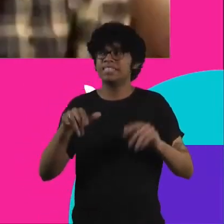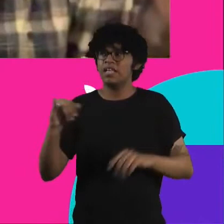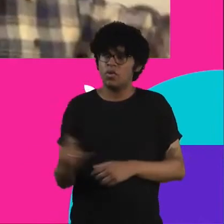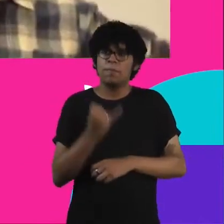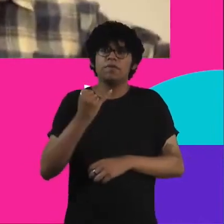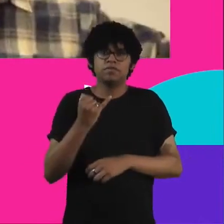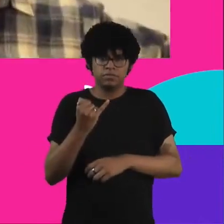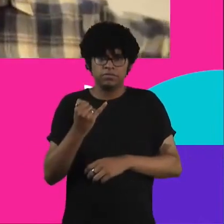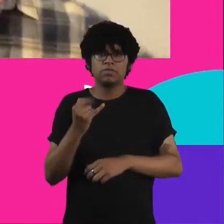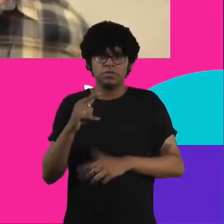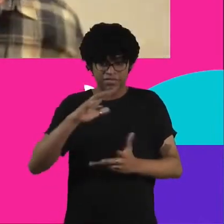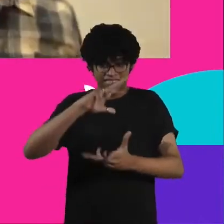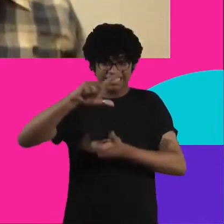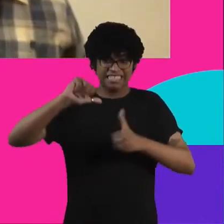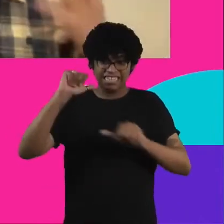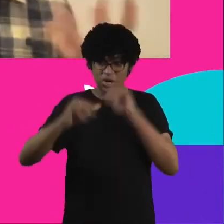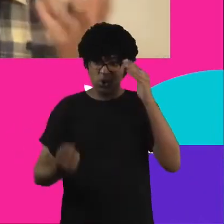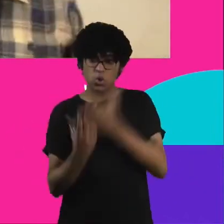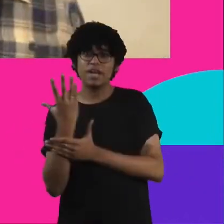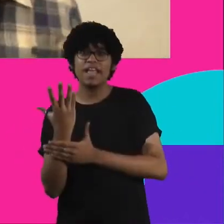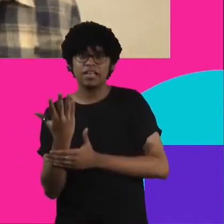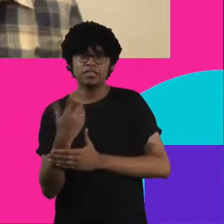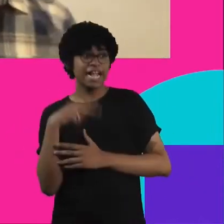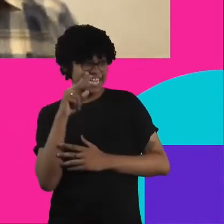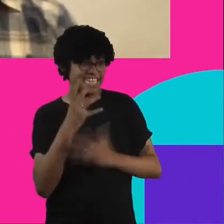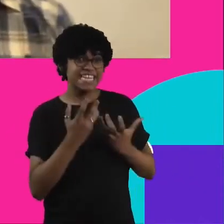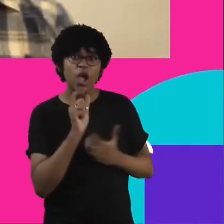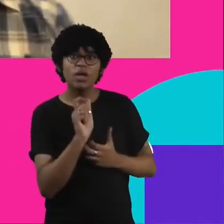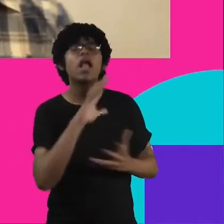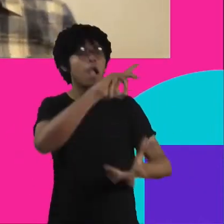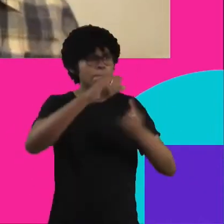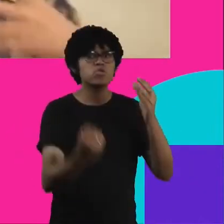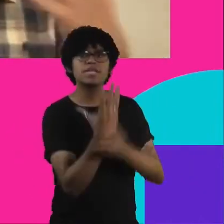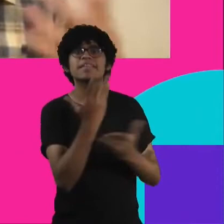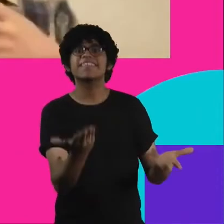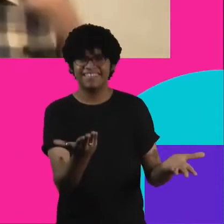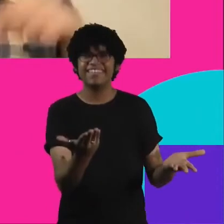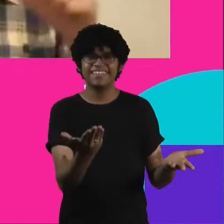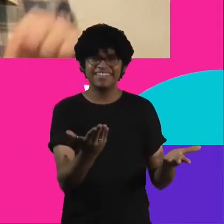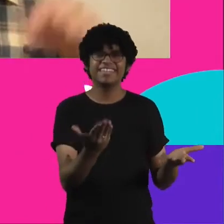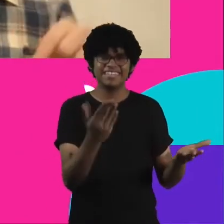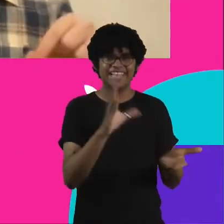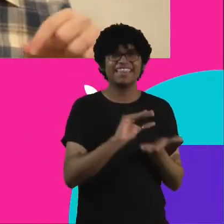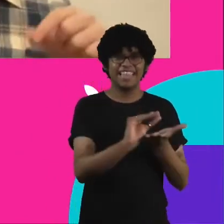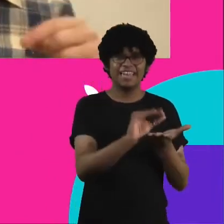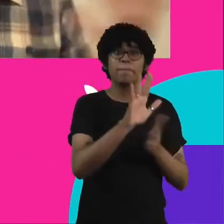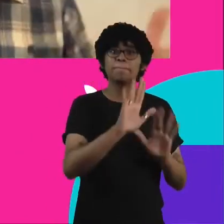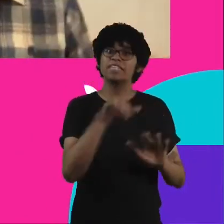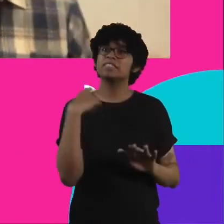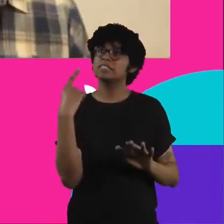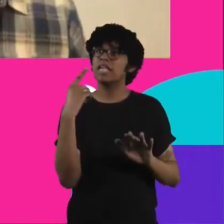Claro que há problemas, mas temos que dar oportunidade para criar o mundo que queremos ver com a